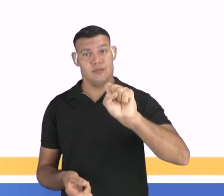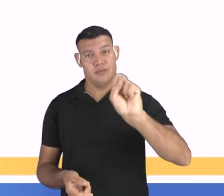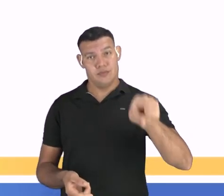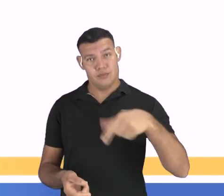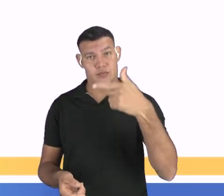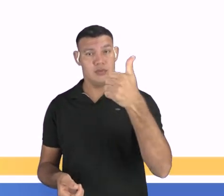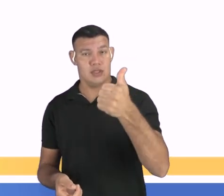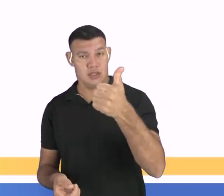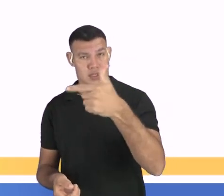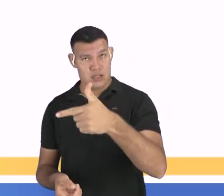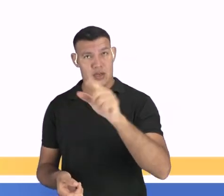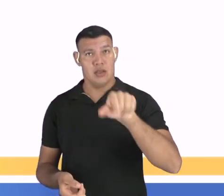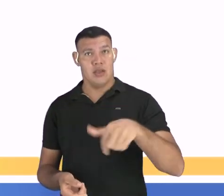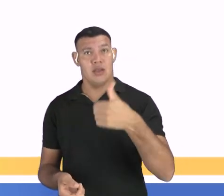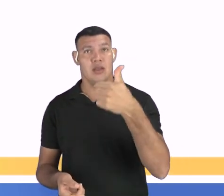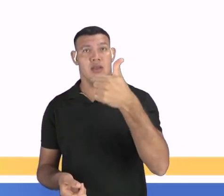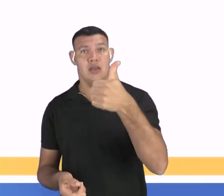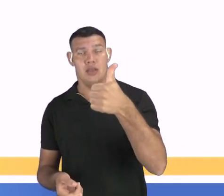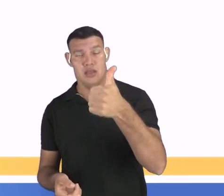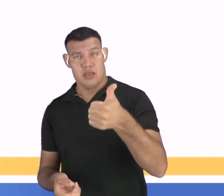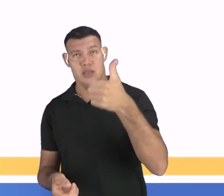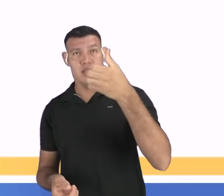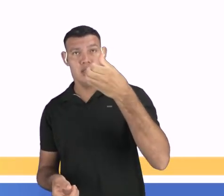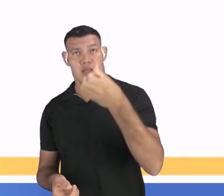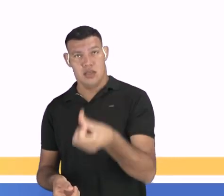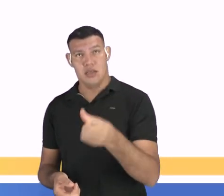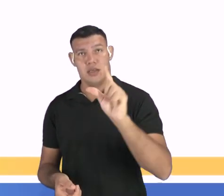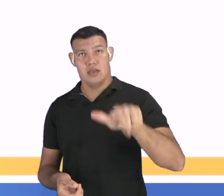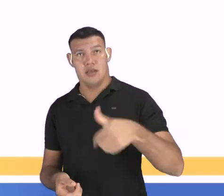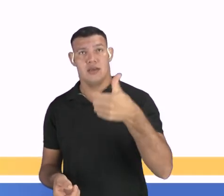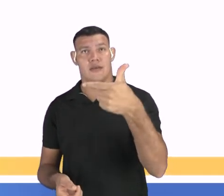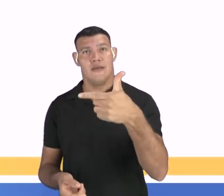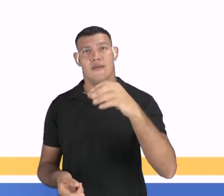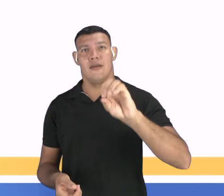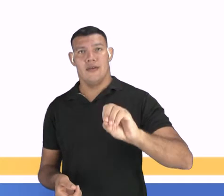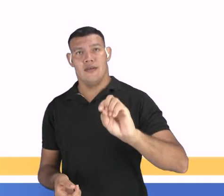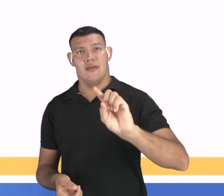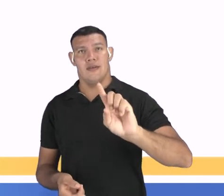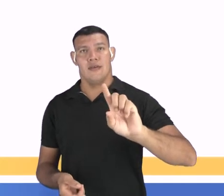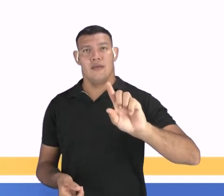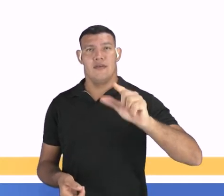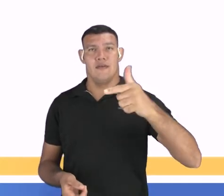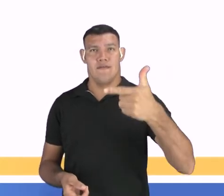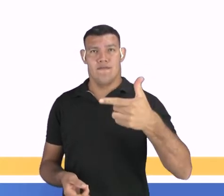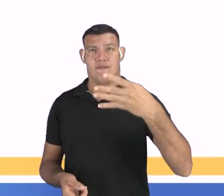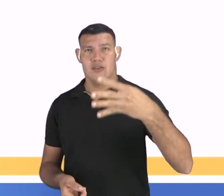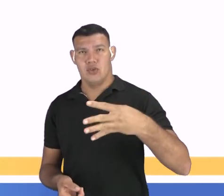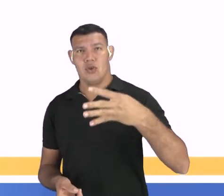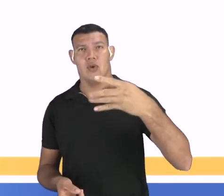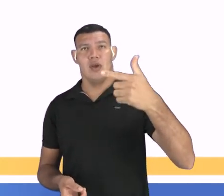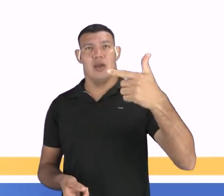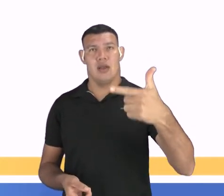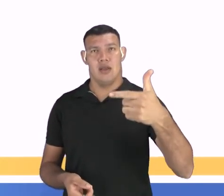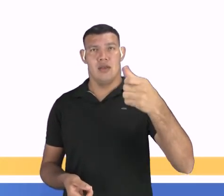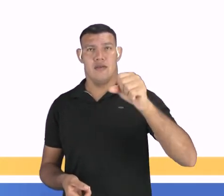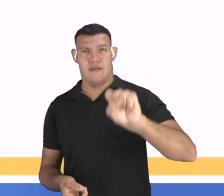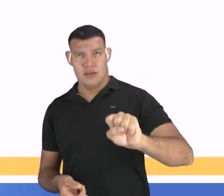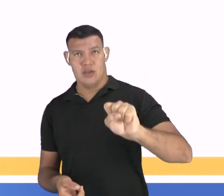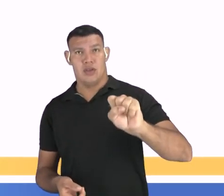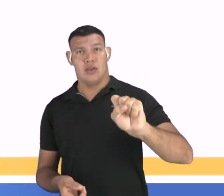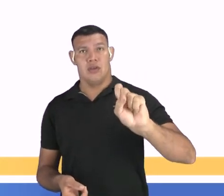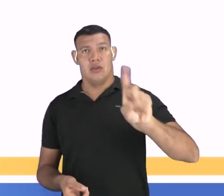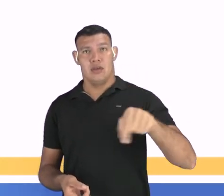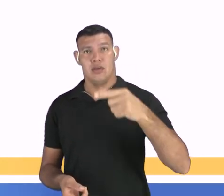24, 28, 32, 36, 40 e assim por diante, certo? Por que estamos falando